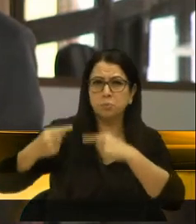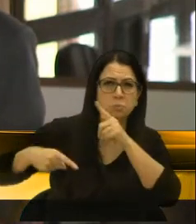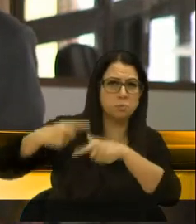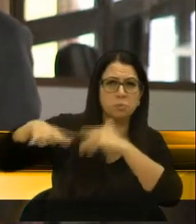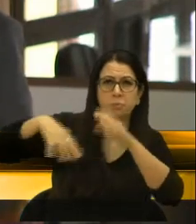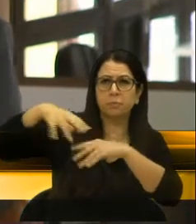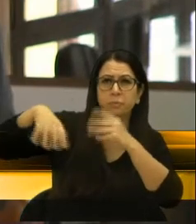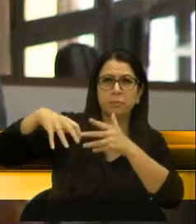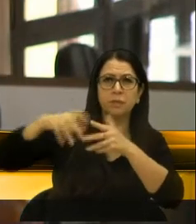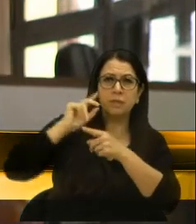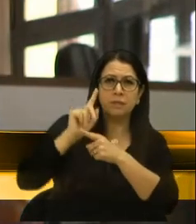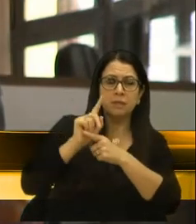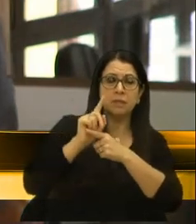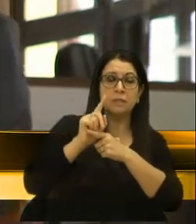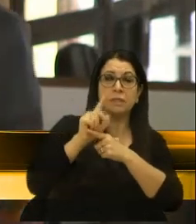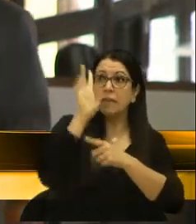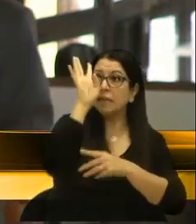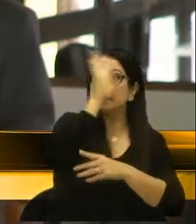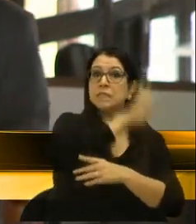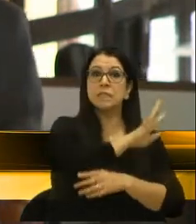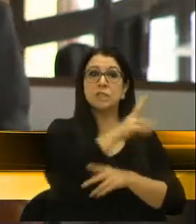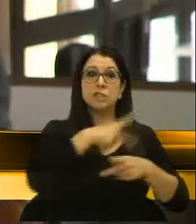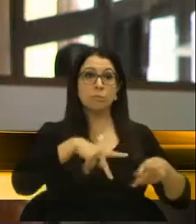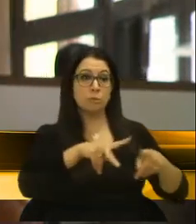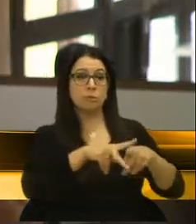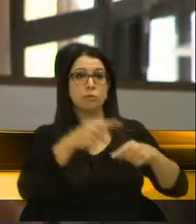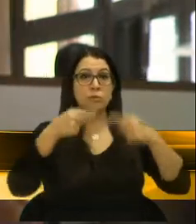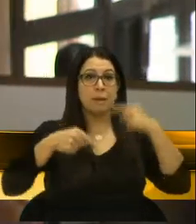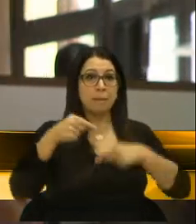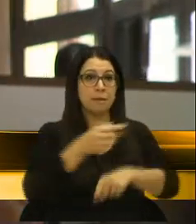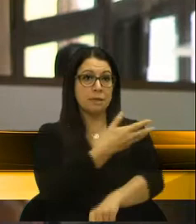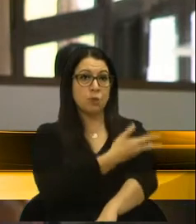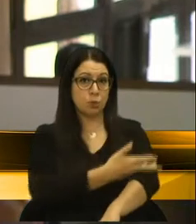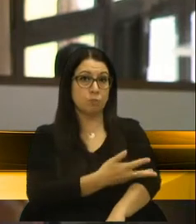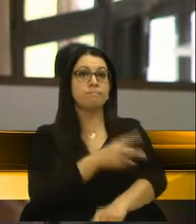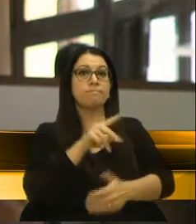que distrai o povo com o debate de costumes,